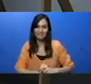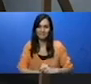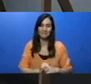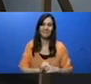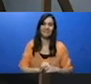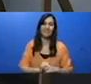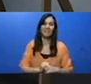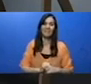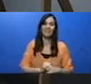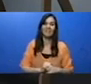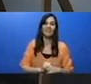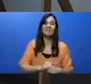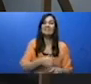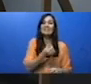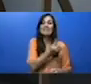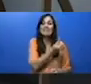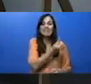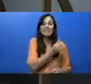jogada.